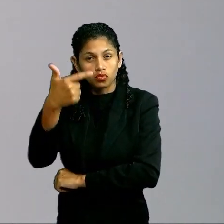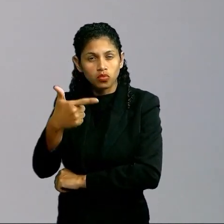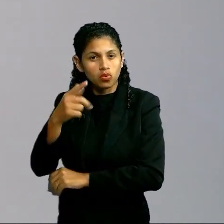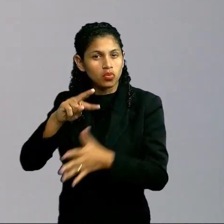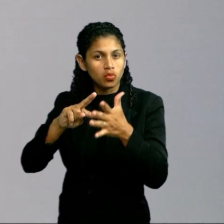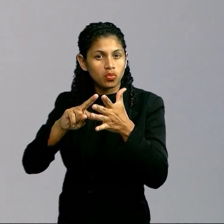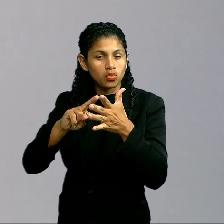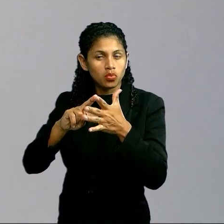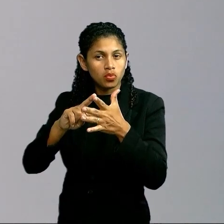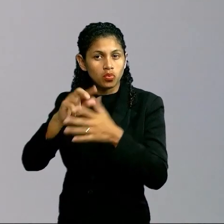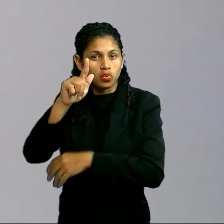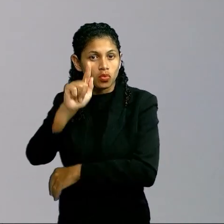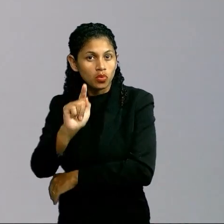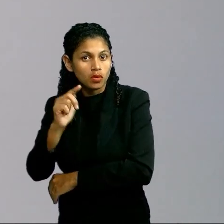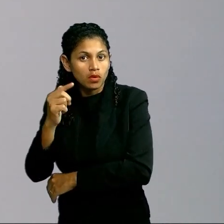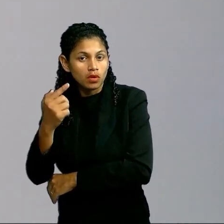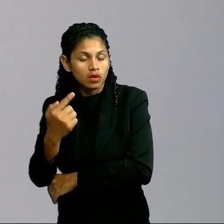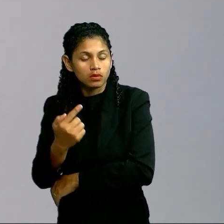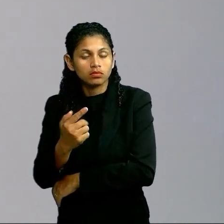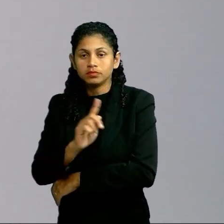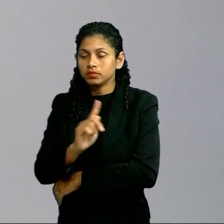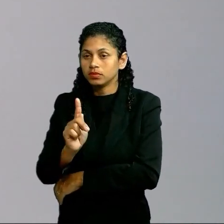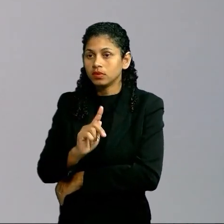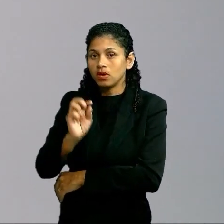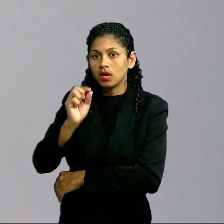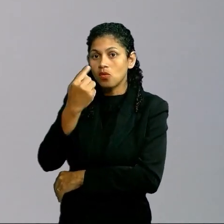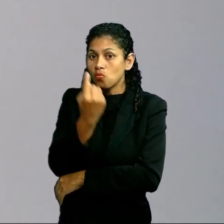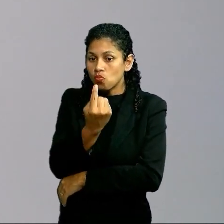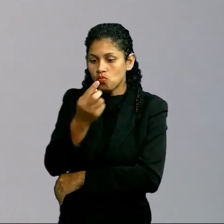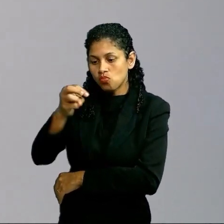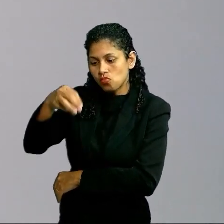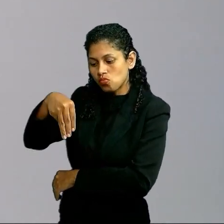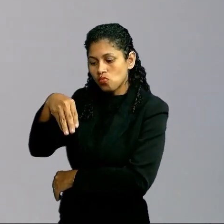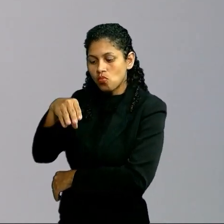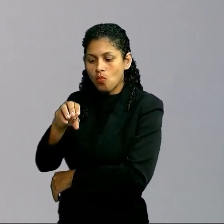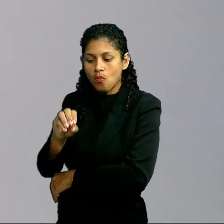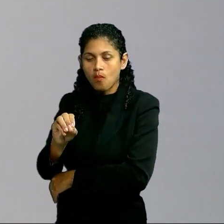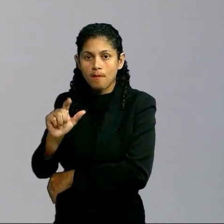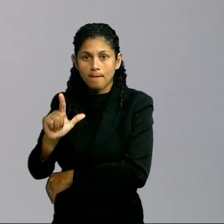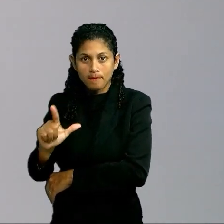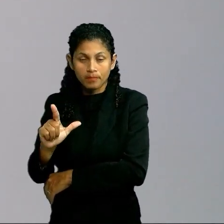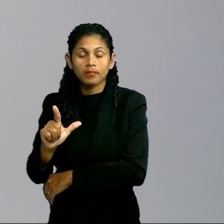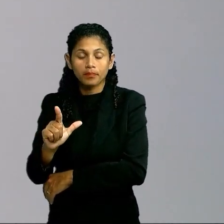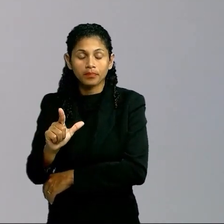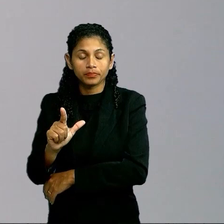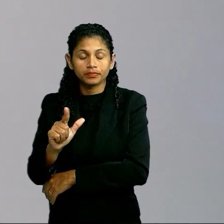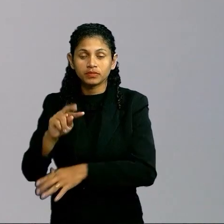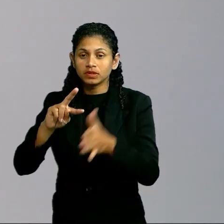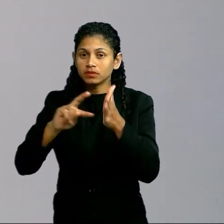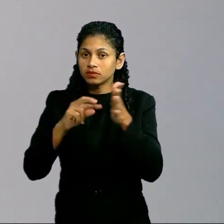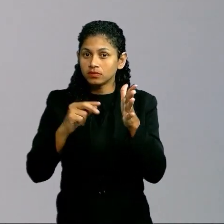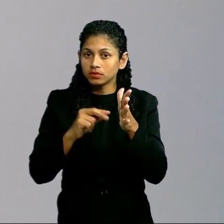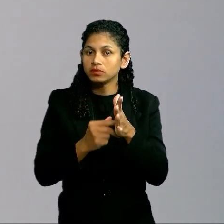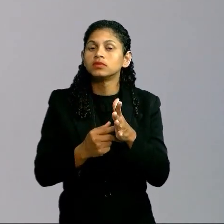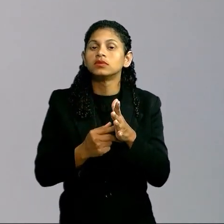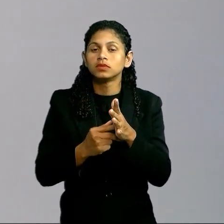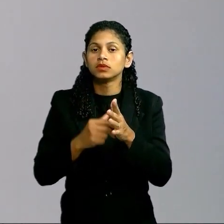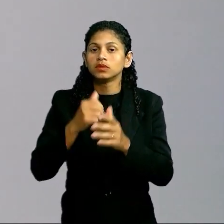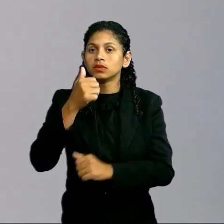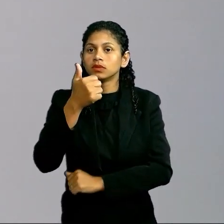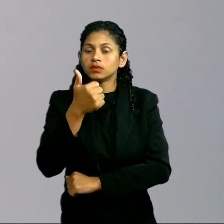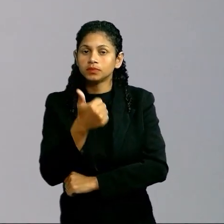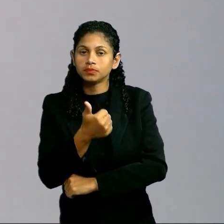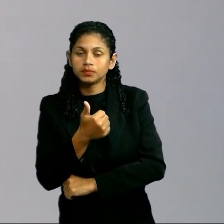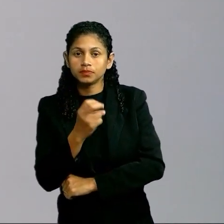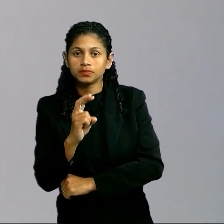mol? É a unidade que contém 6,02 vezes 10 elevado a